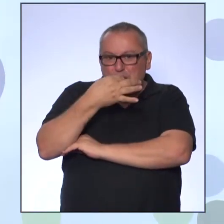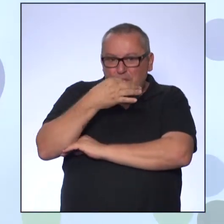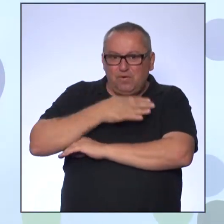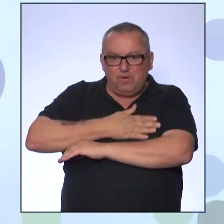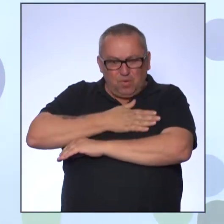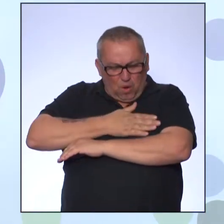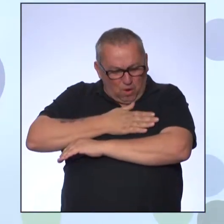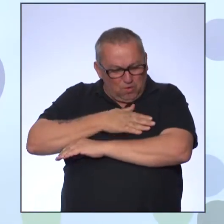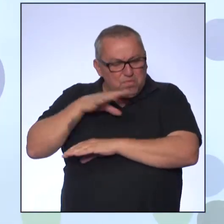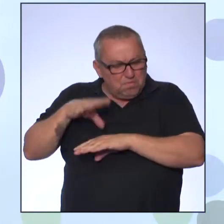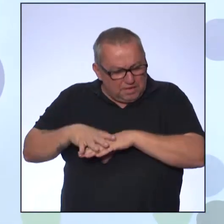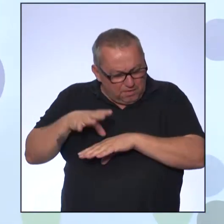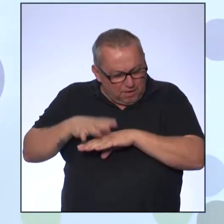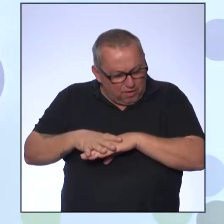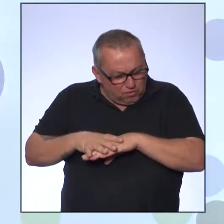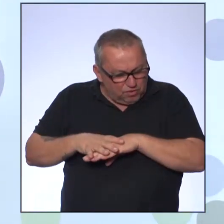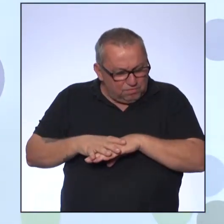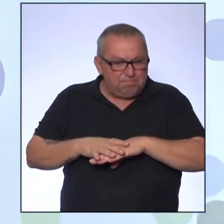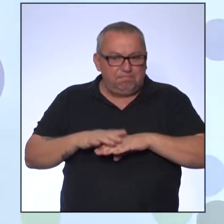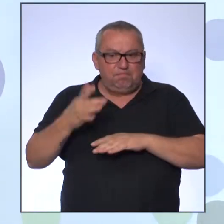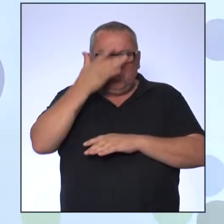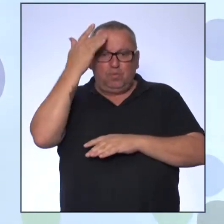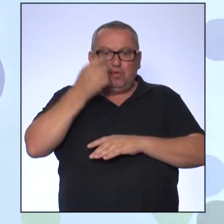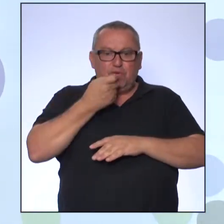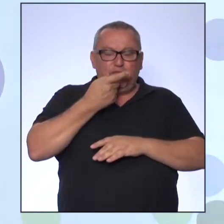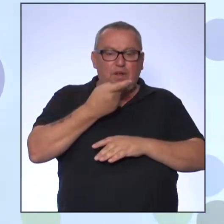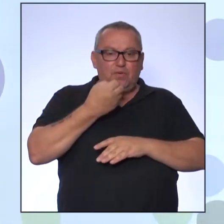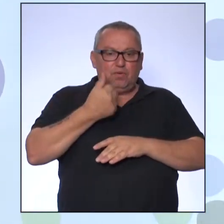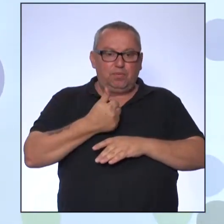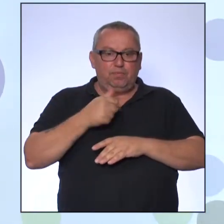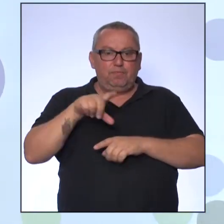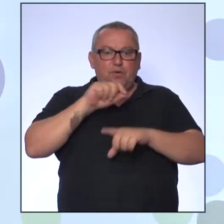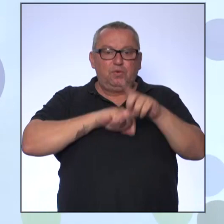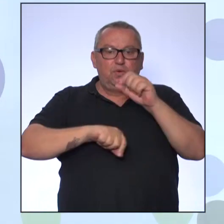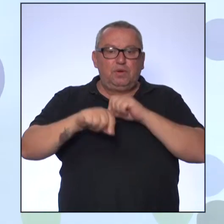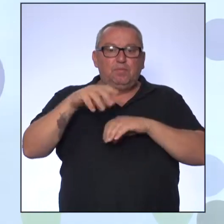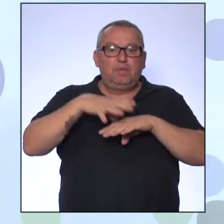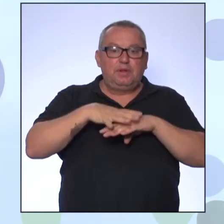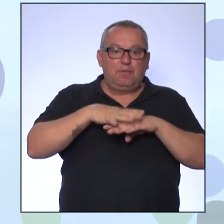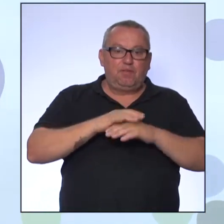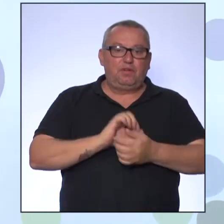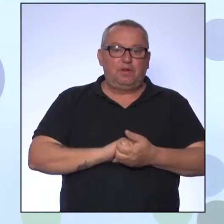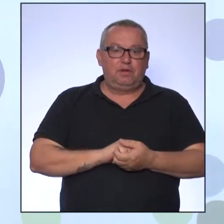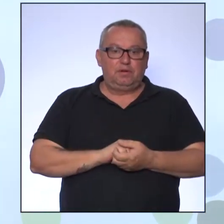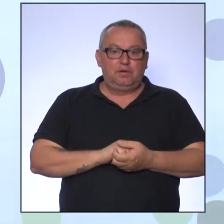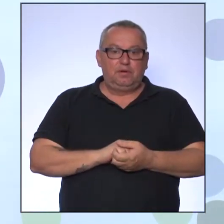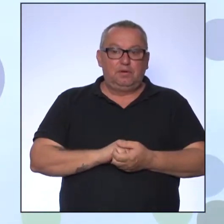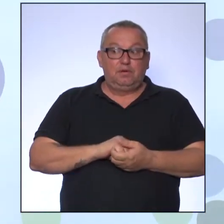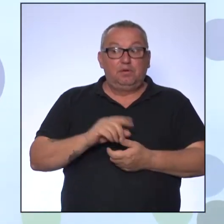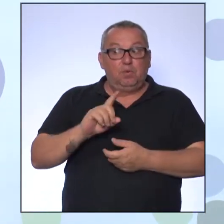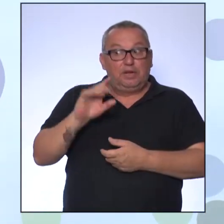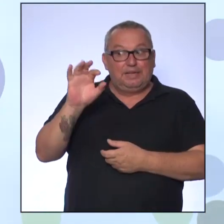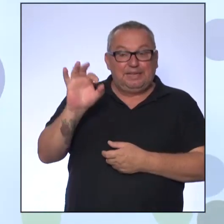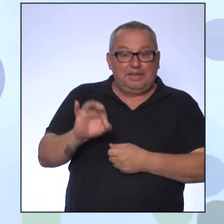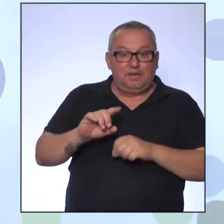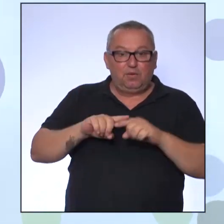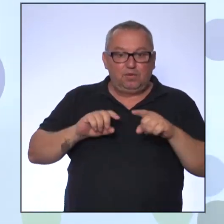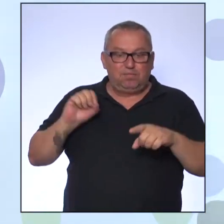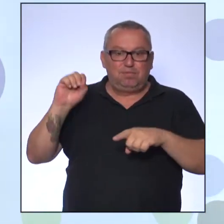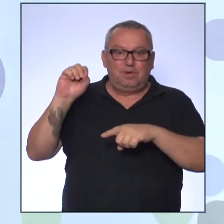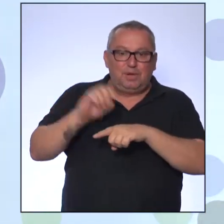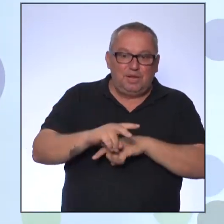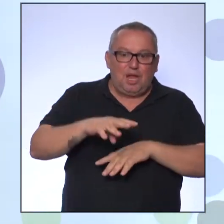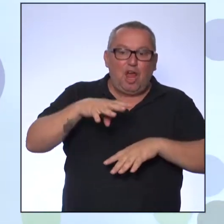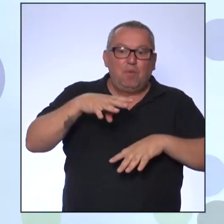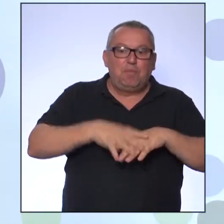identifico e gosto de matemática, as pessoas falam que eu sou bom, e eu fui lá e escolhi. Bom, não era tão certo assim. Quando eu entrei na